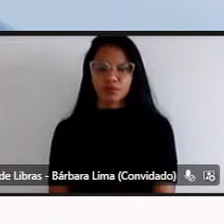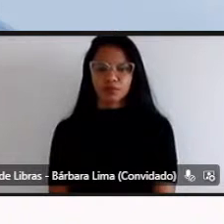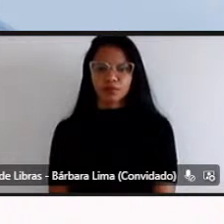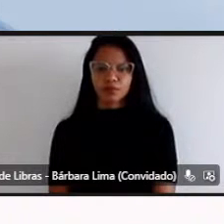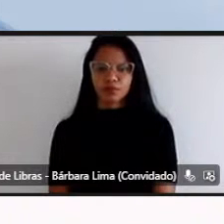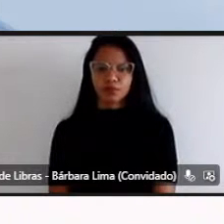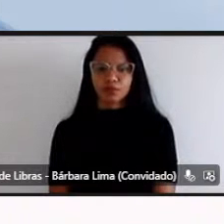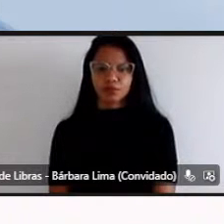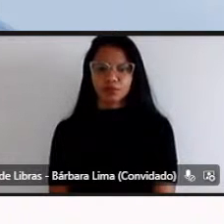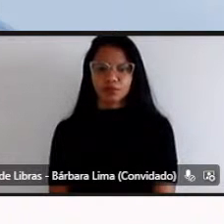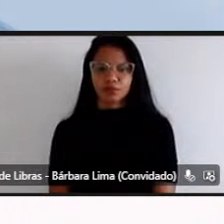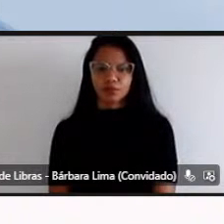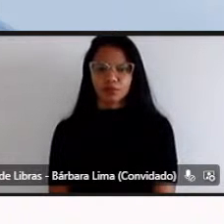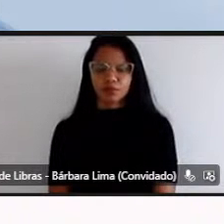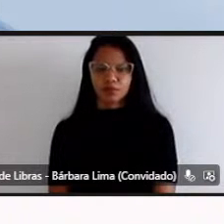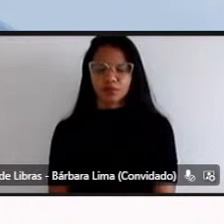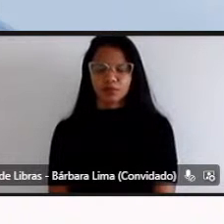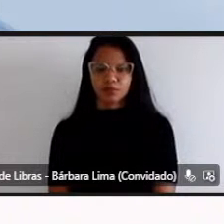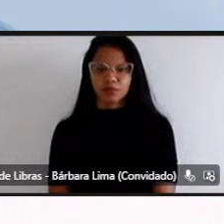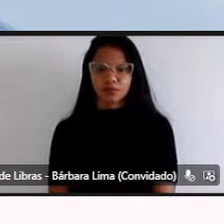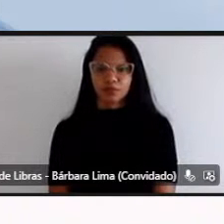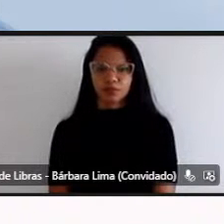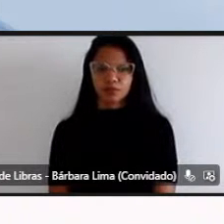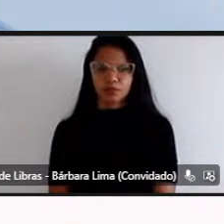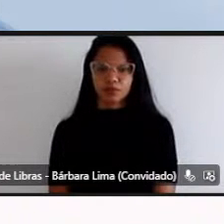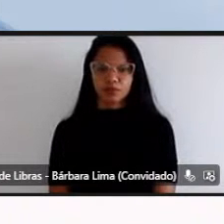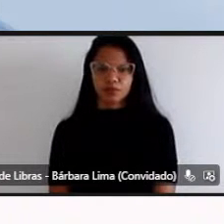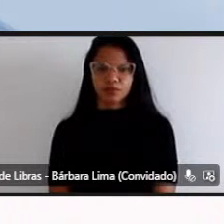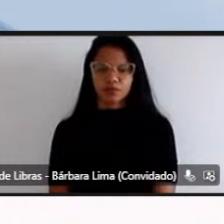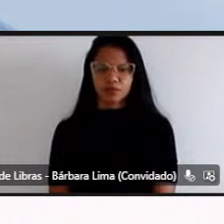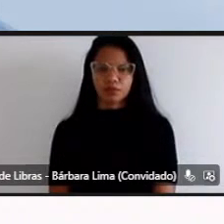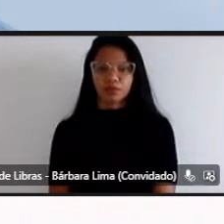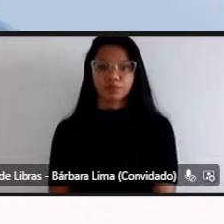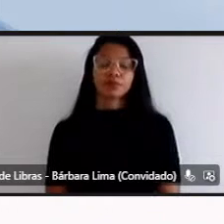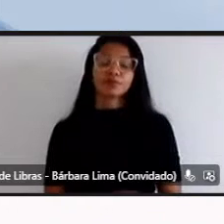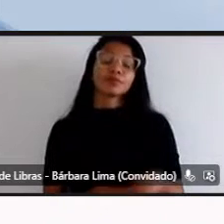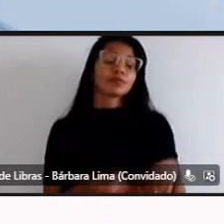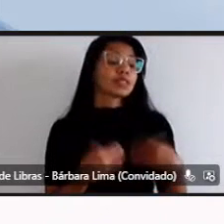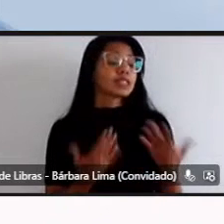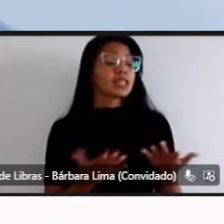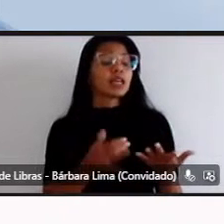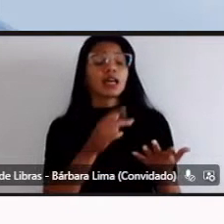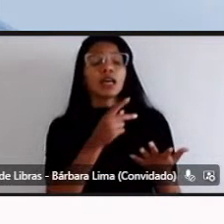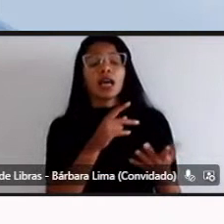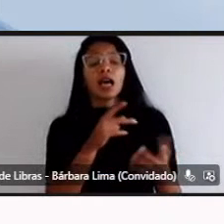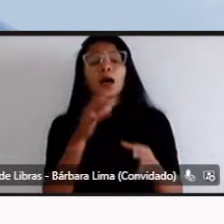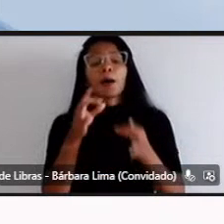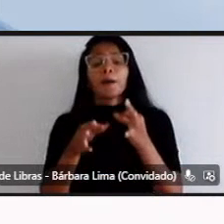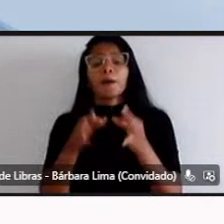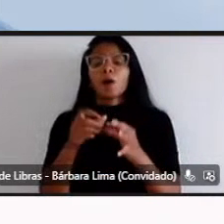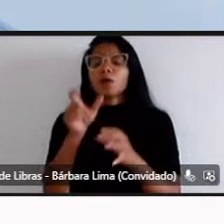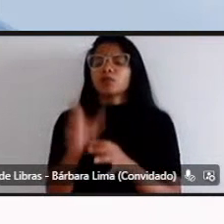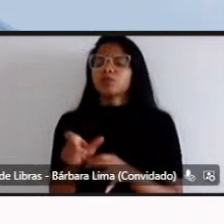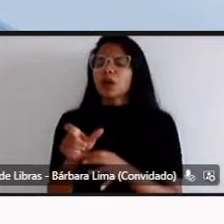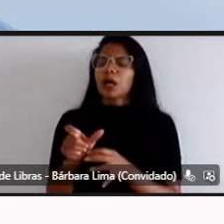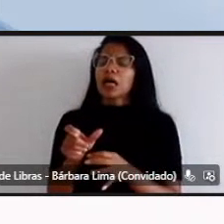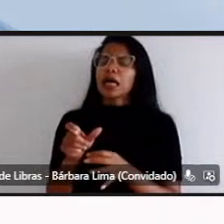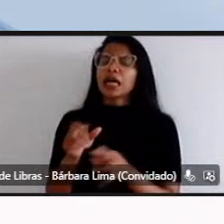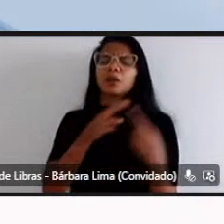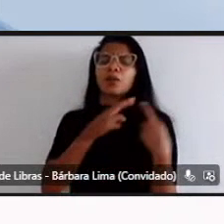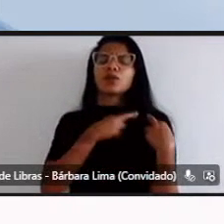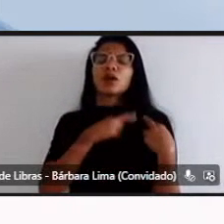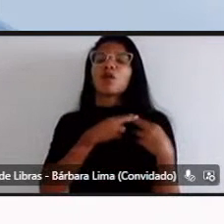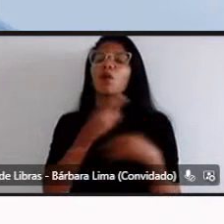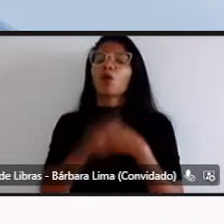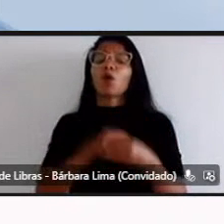about what should be done to repair the harm. Então, o facilitador irá conduzir esse diálogo para que as pessoas possam falar sobre o